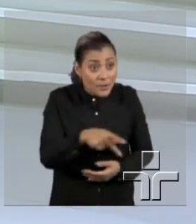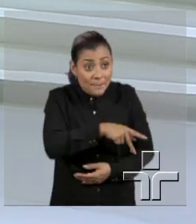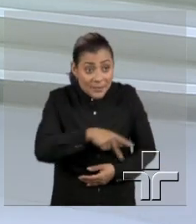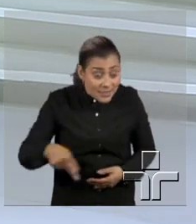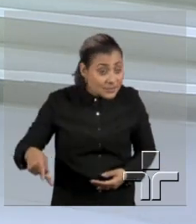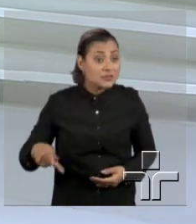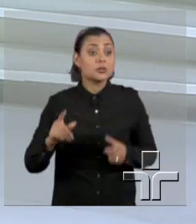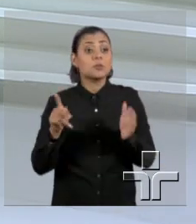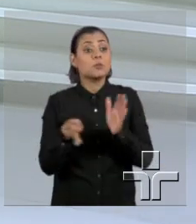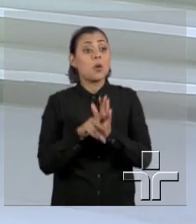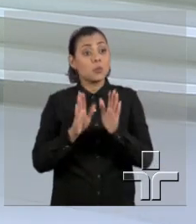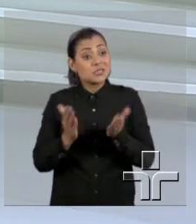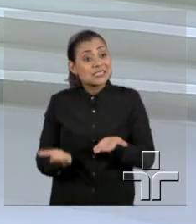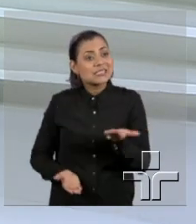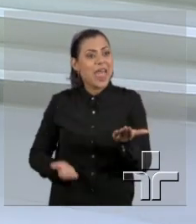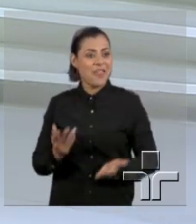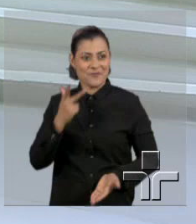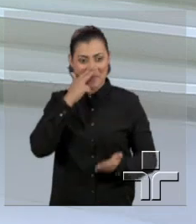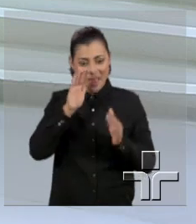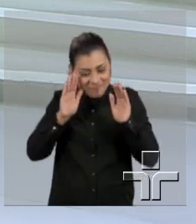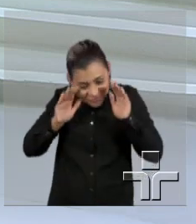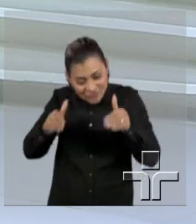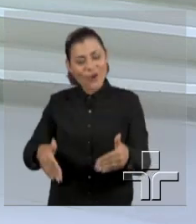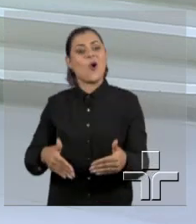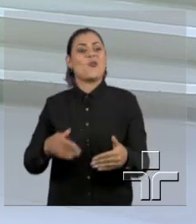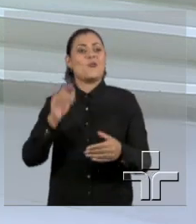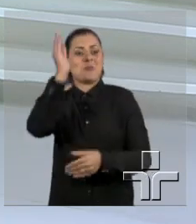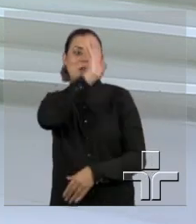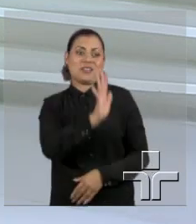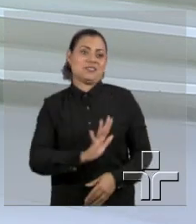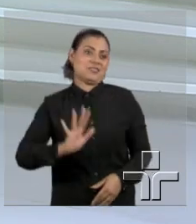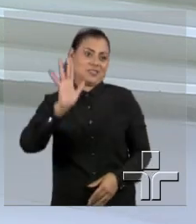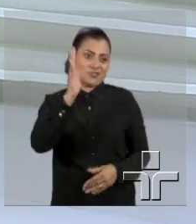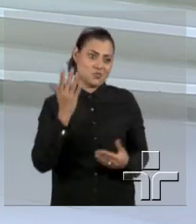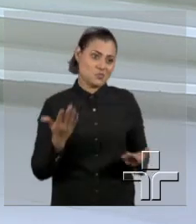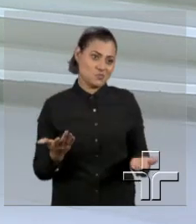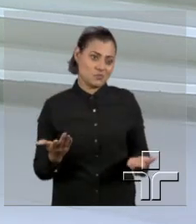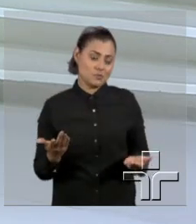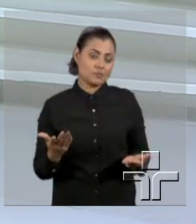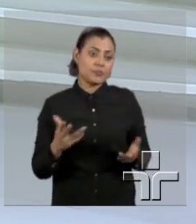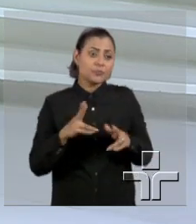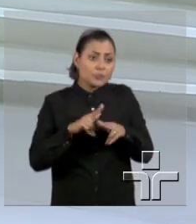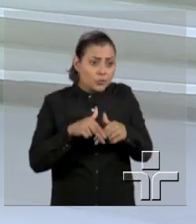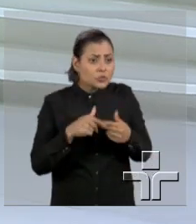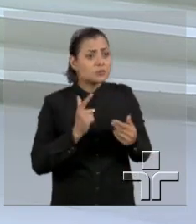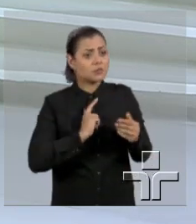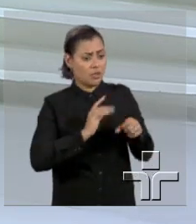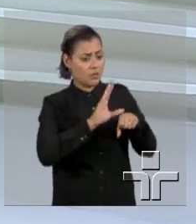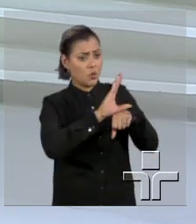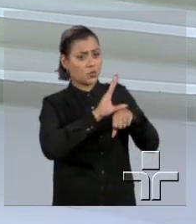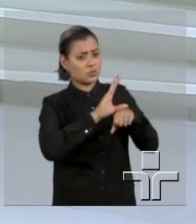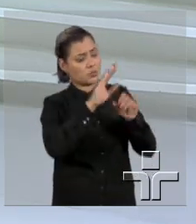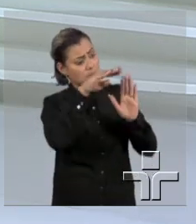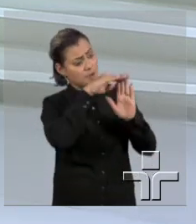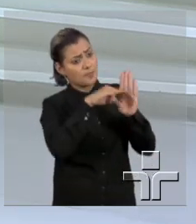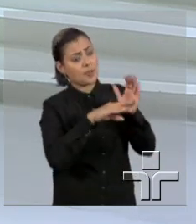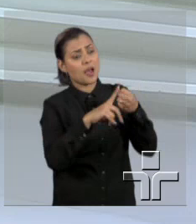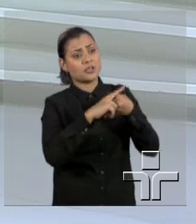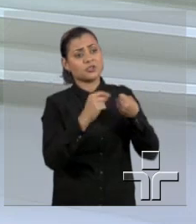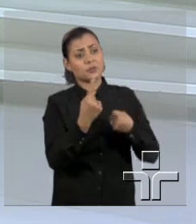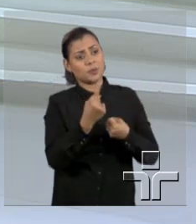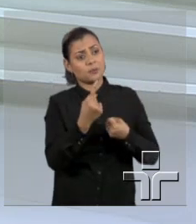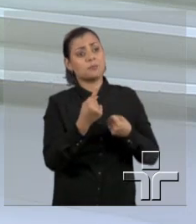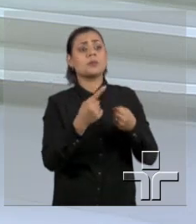antagonismo. Não vamos confundir a virtude do pluralismo, um dos fundamentos da República, artigo 1º, inciso